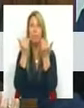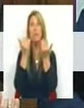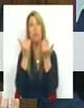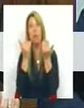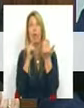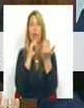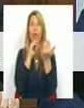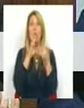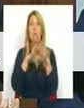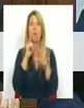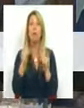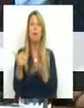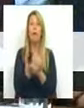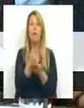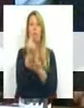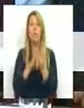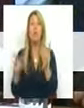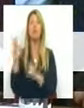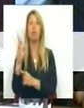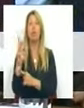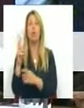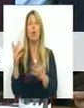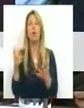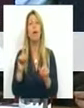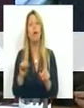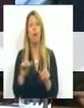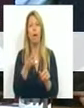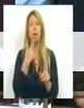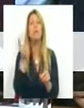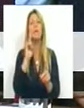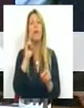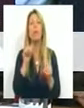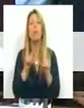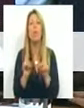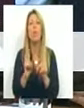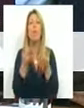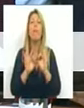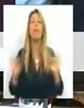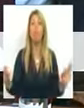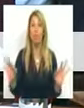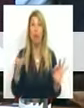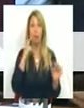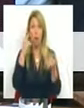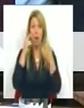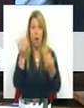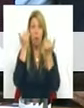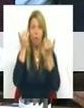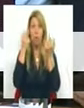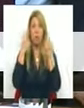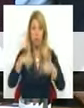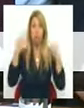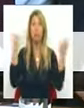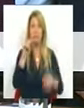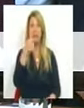ao... O que percebe não é formalmente, o que percebe é que com a notícia da TVI, os impactos que isso tem no banco não lhe vão permitir um plano que